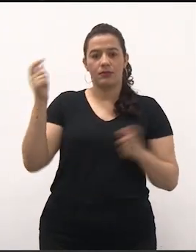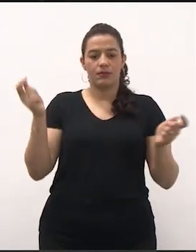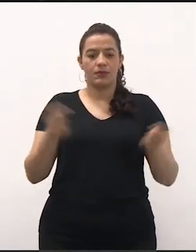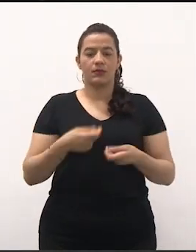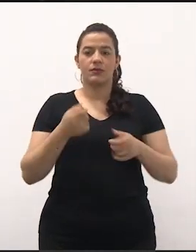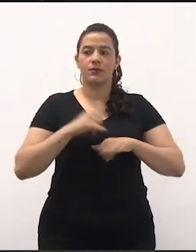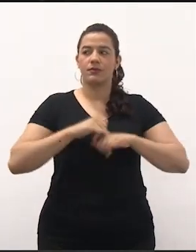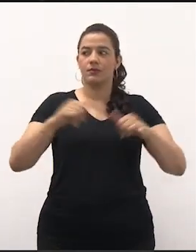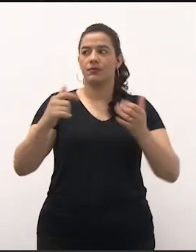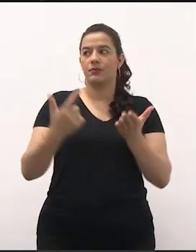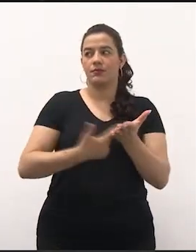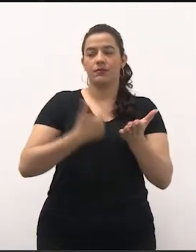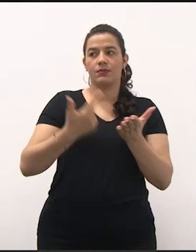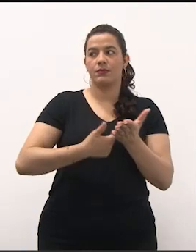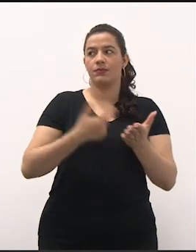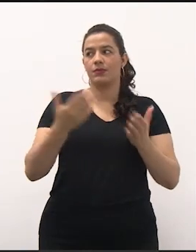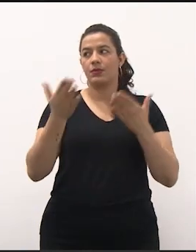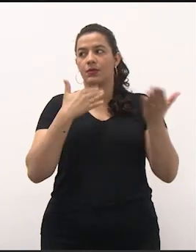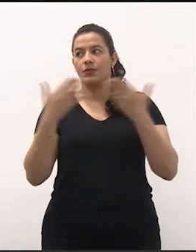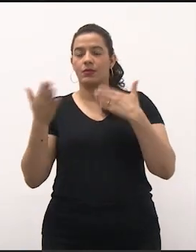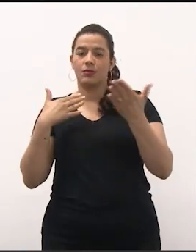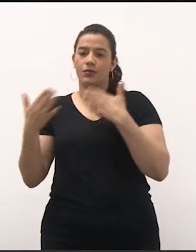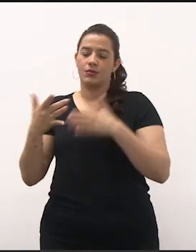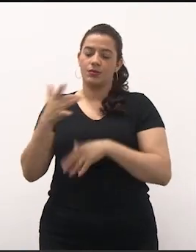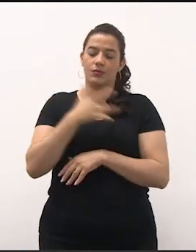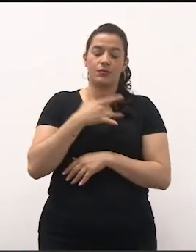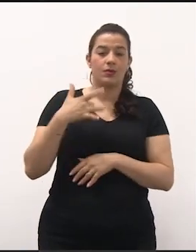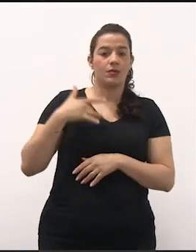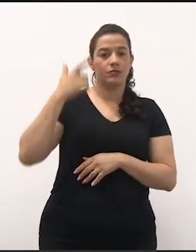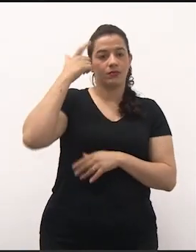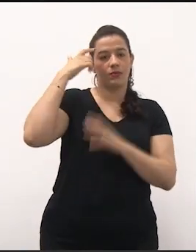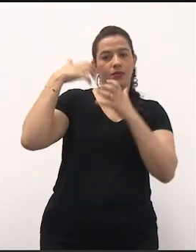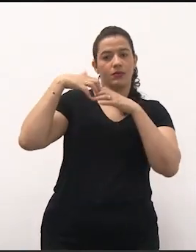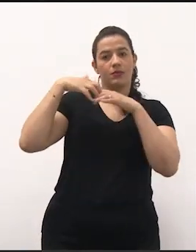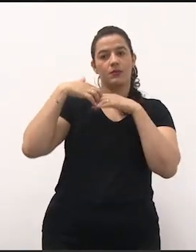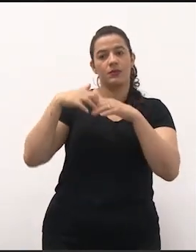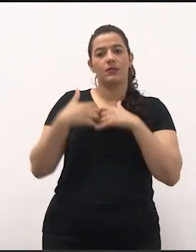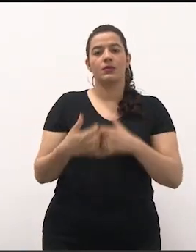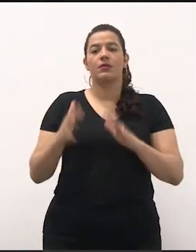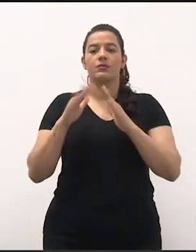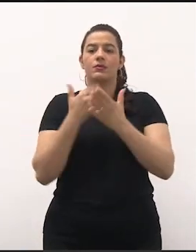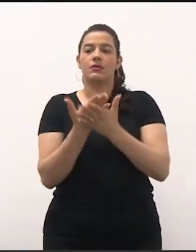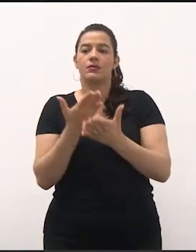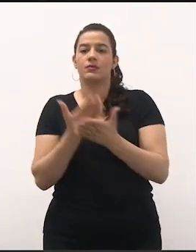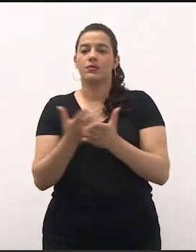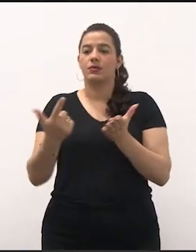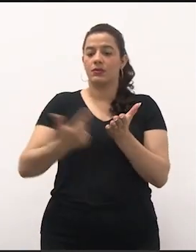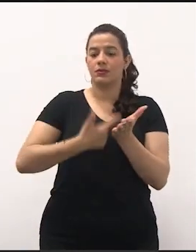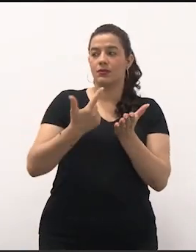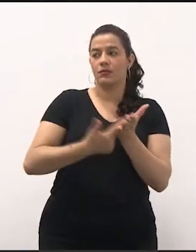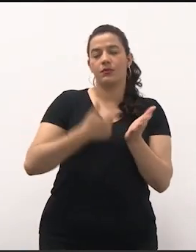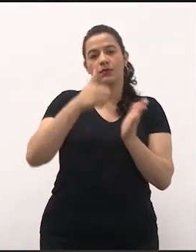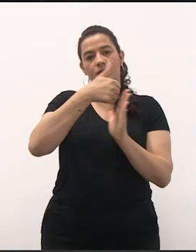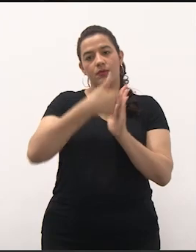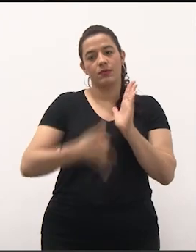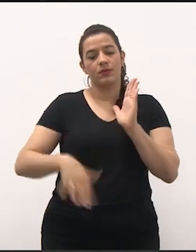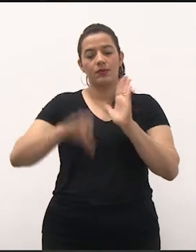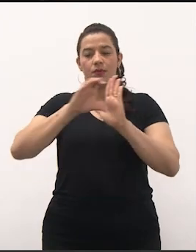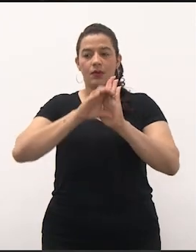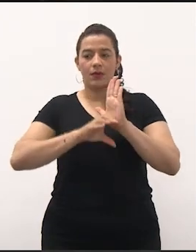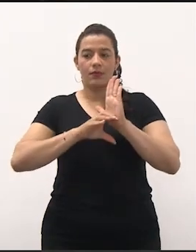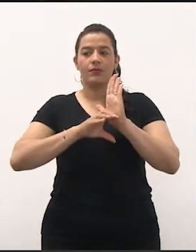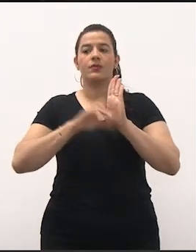recentemente o livro, né, conversando sobre saúde mental e emocional na escola, Nesse livro, a gente tem um capítulo